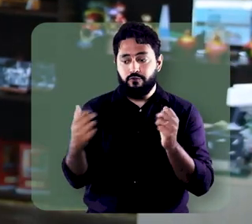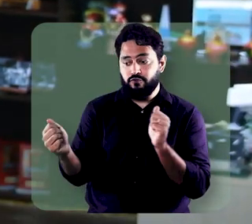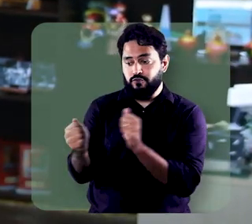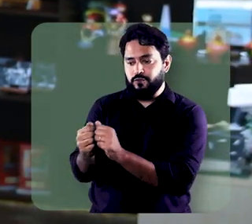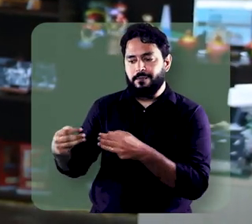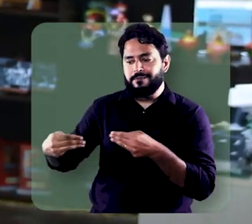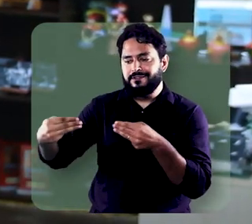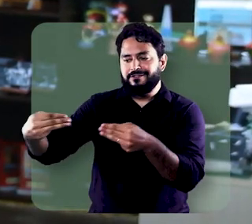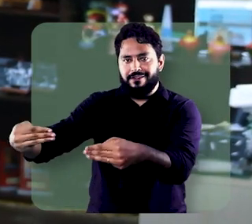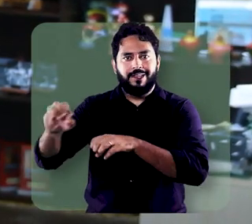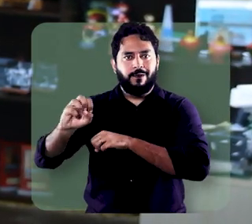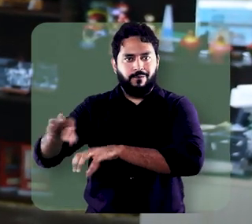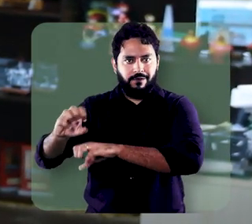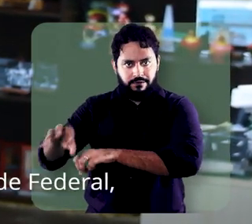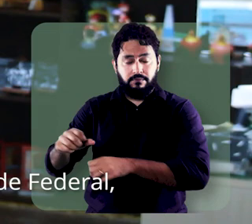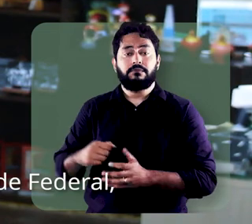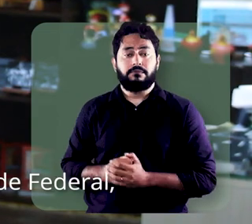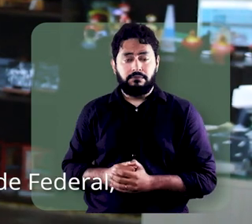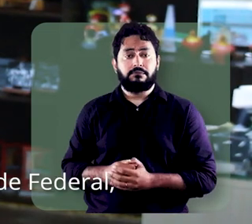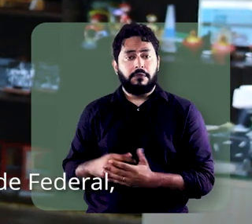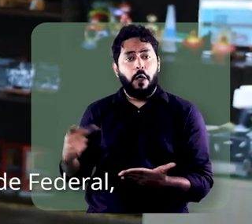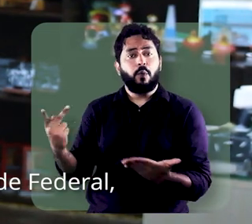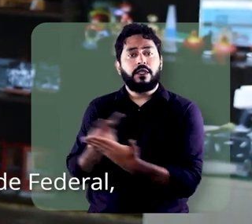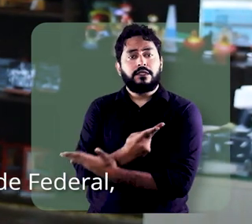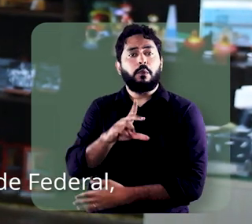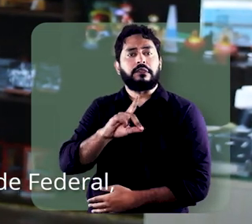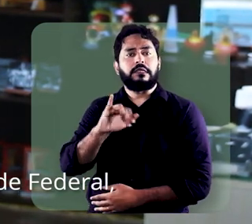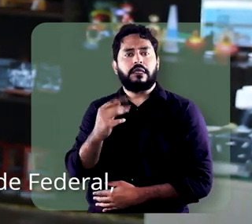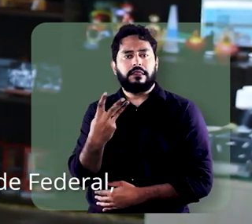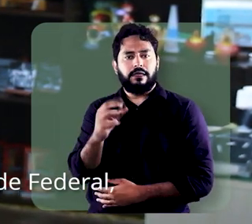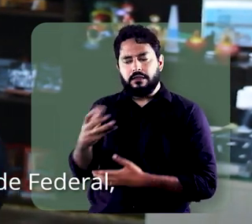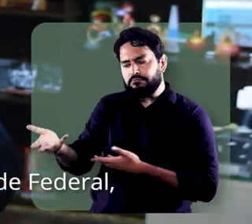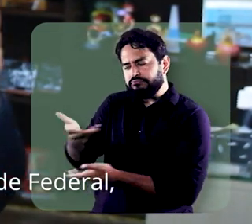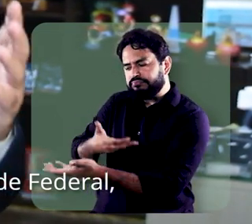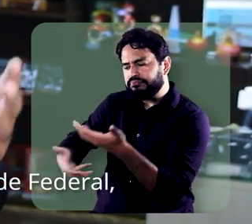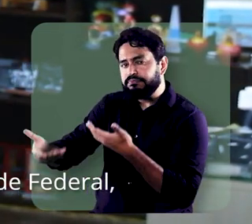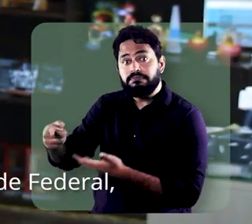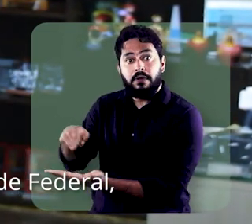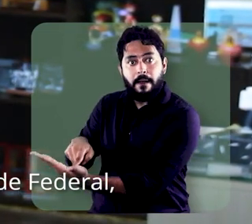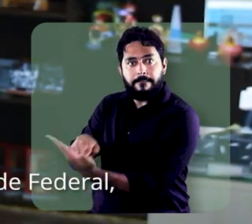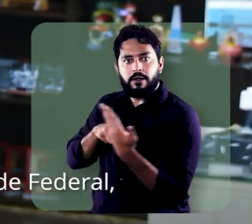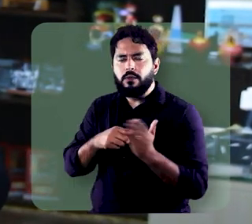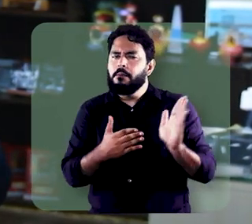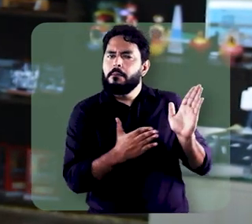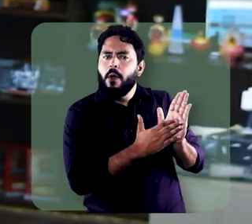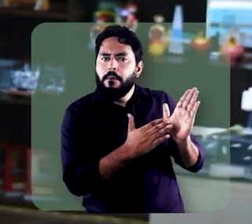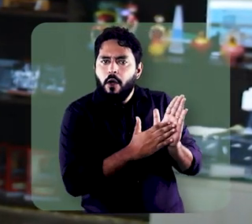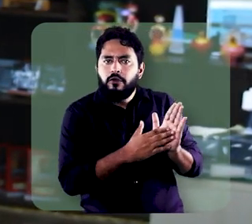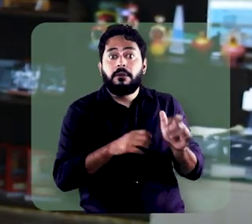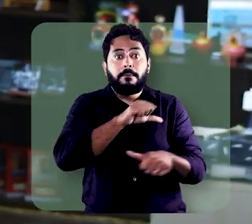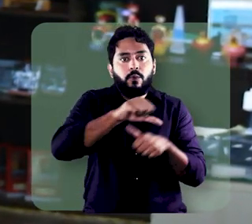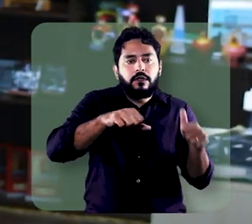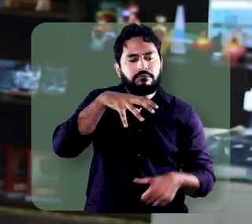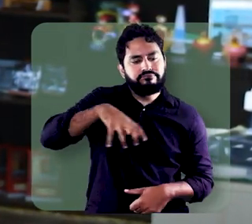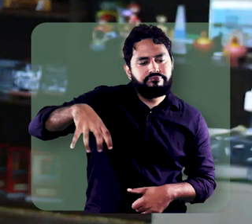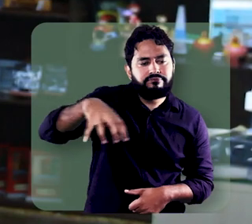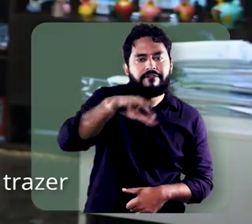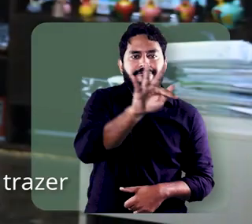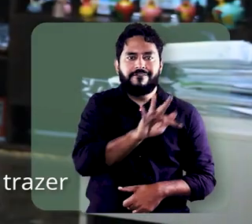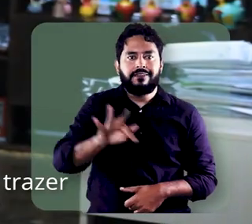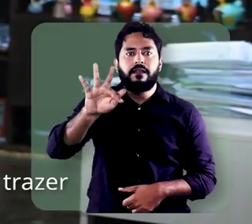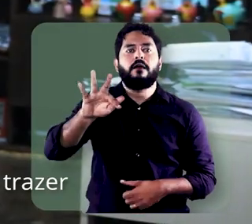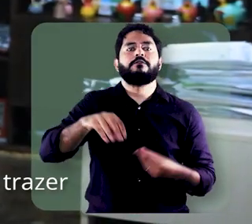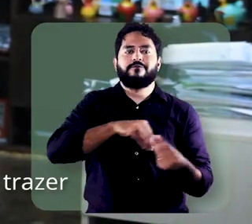Na reunião, ocorrida no dia 30, foi apresentada uma proposta de reordenamento da rede federal que envolve o